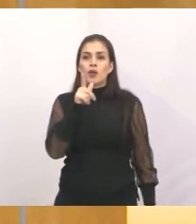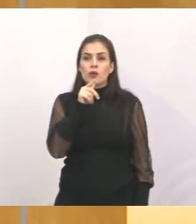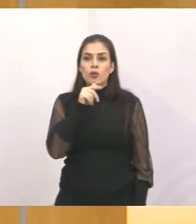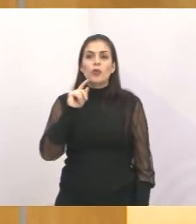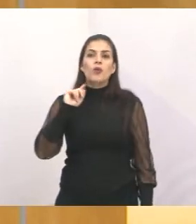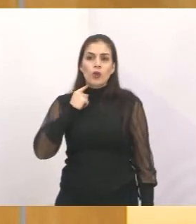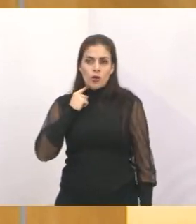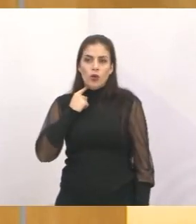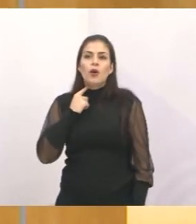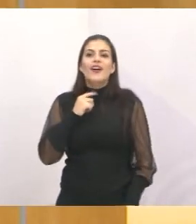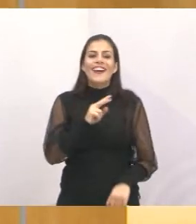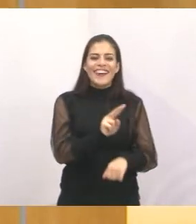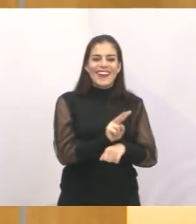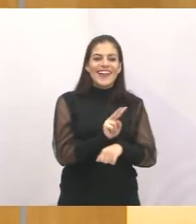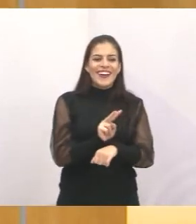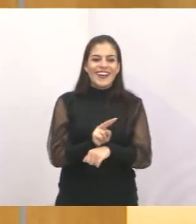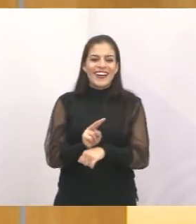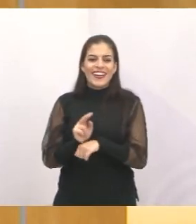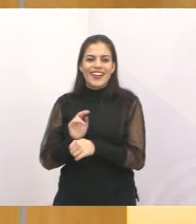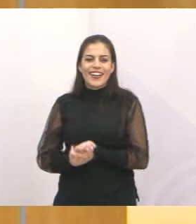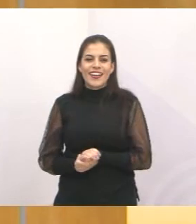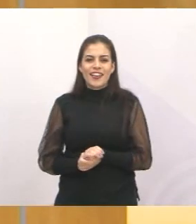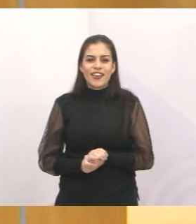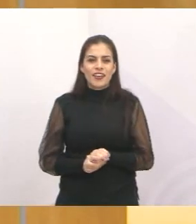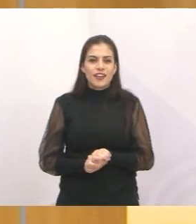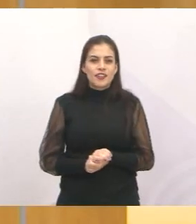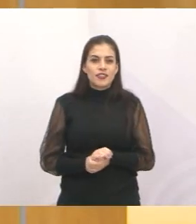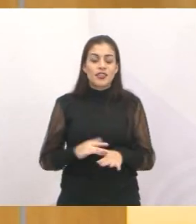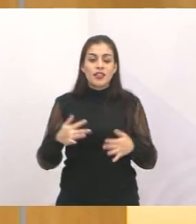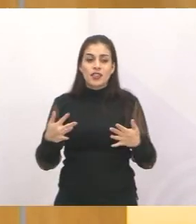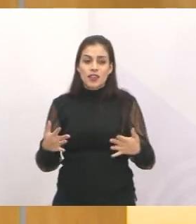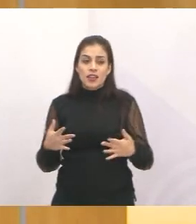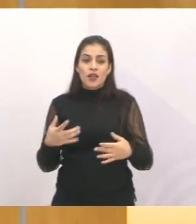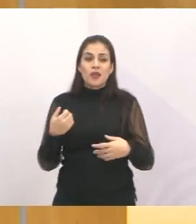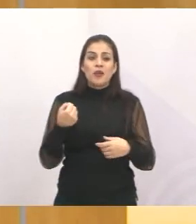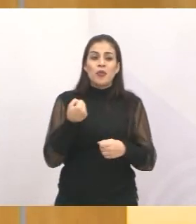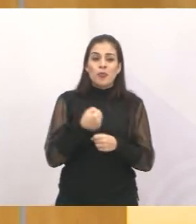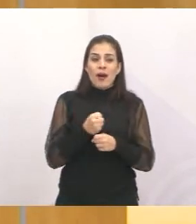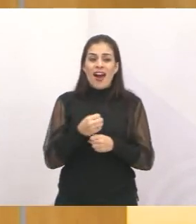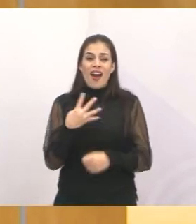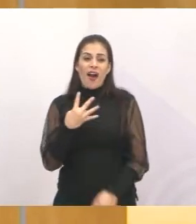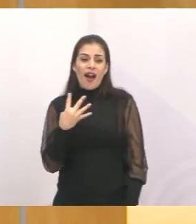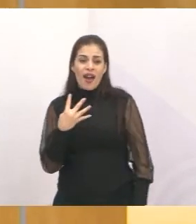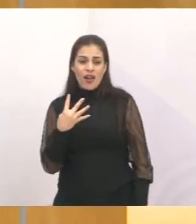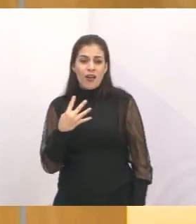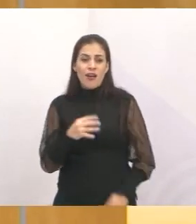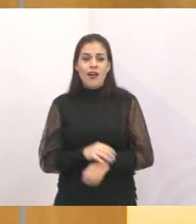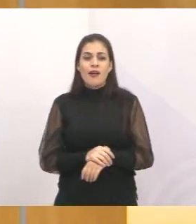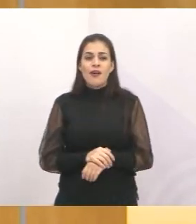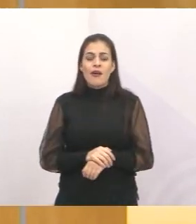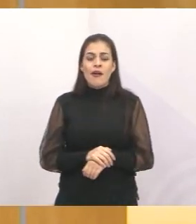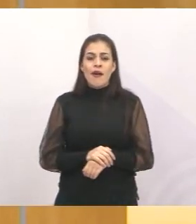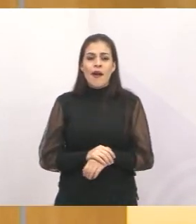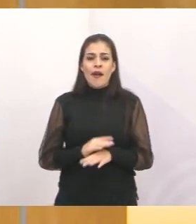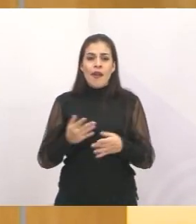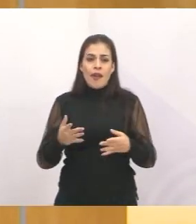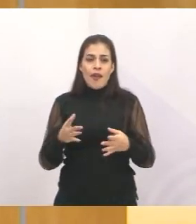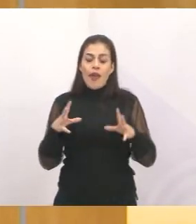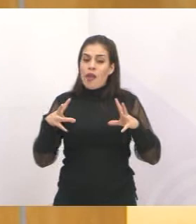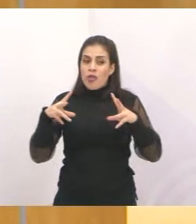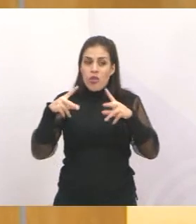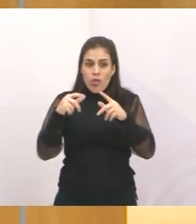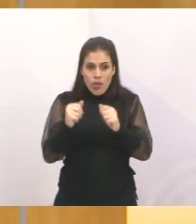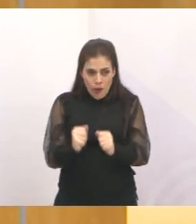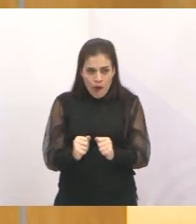atual prefeito, que nos seus primeiros 4 anos ia universalizar o tratamento do esgoto, mas